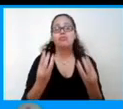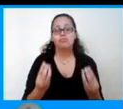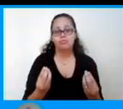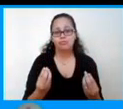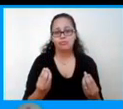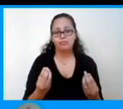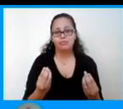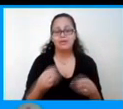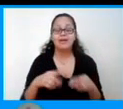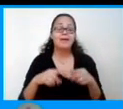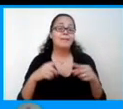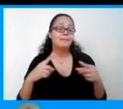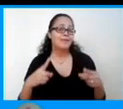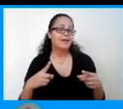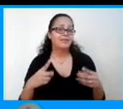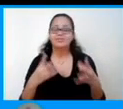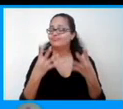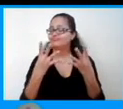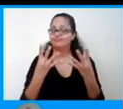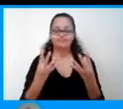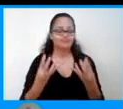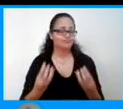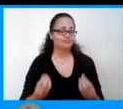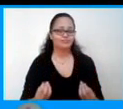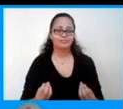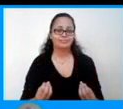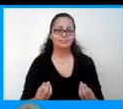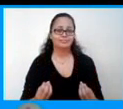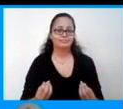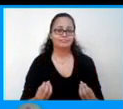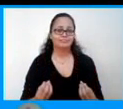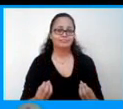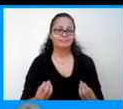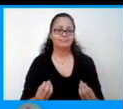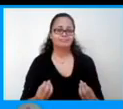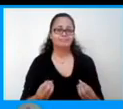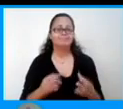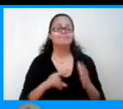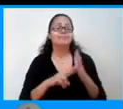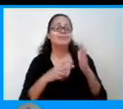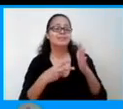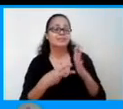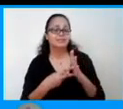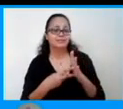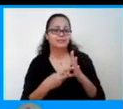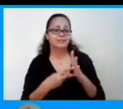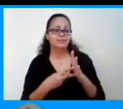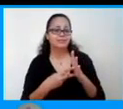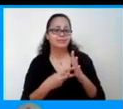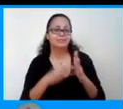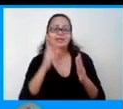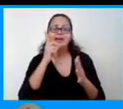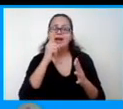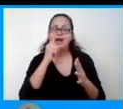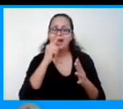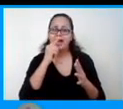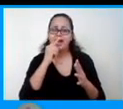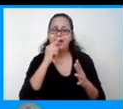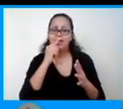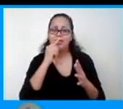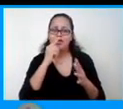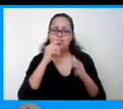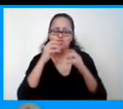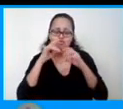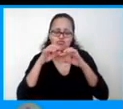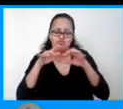grandes centros acabam transbordando, certo? Então o que são as enchentes? São a invasão aí das casas e das